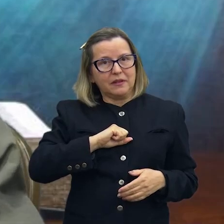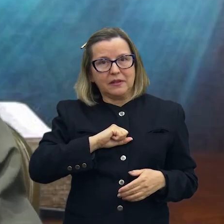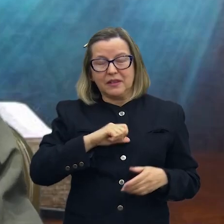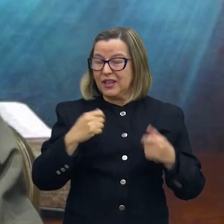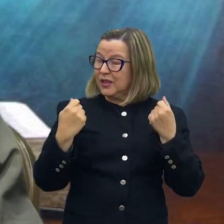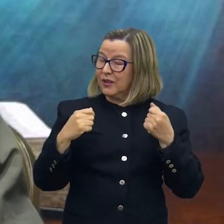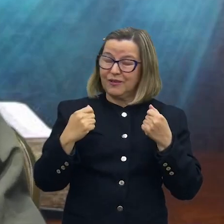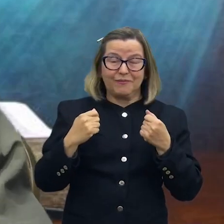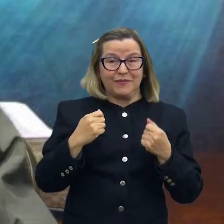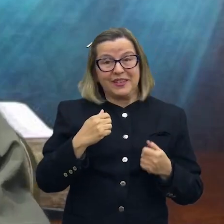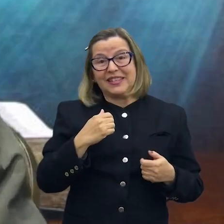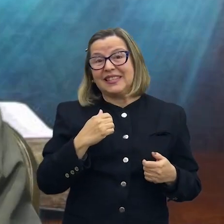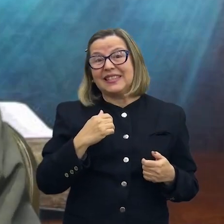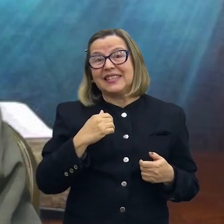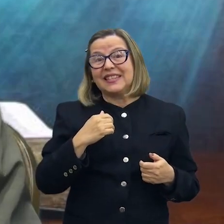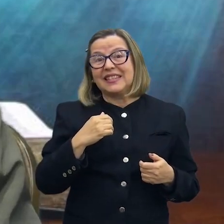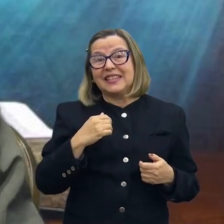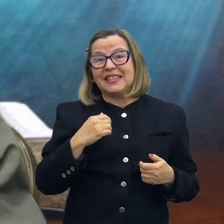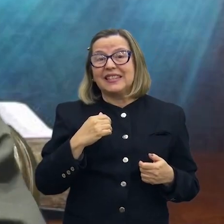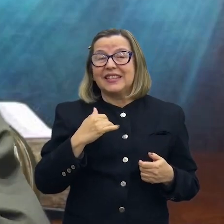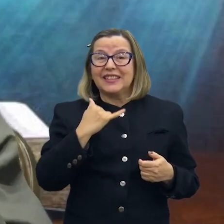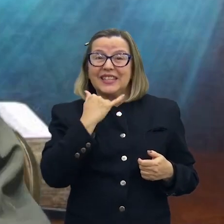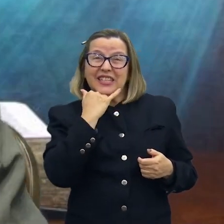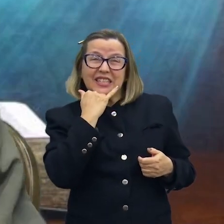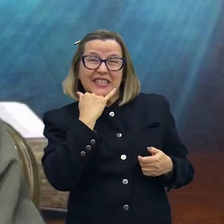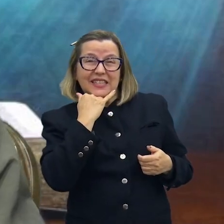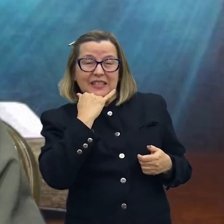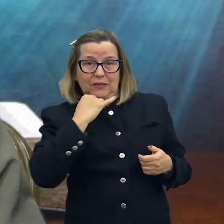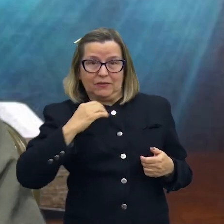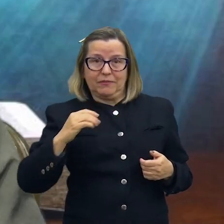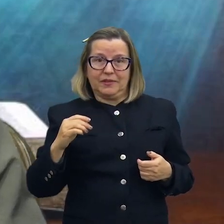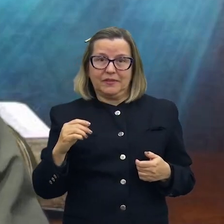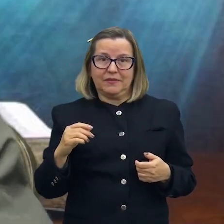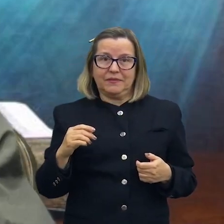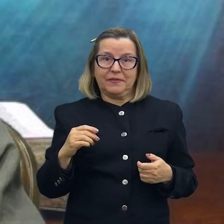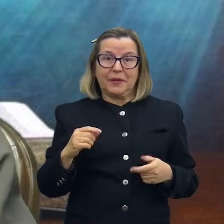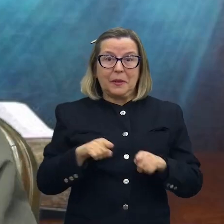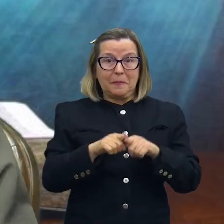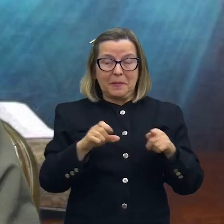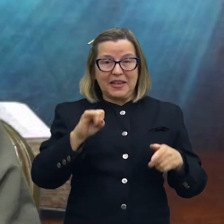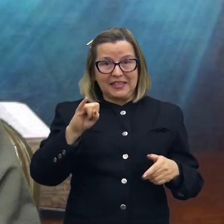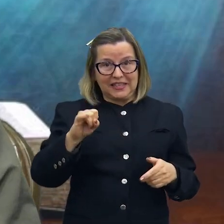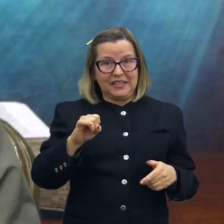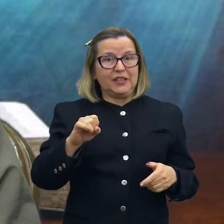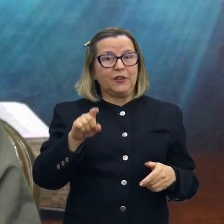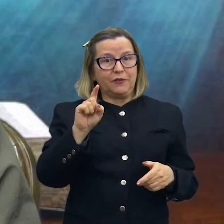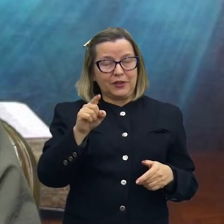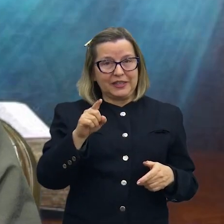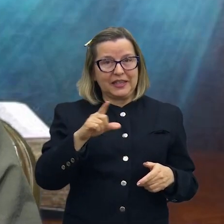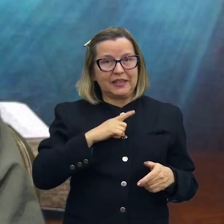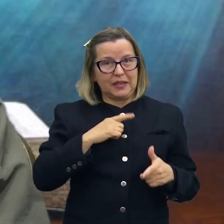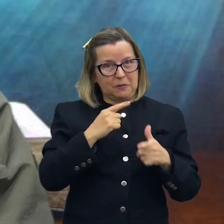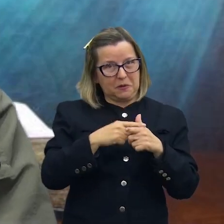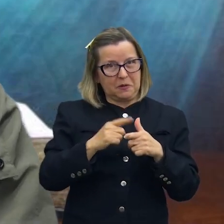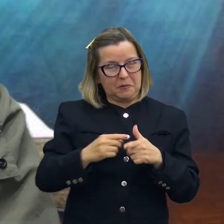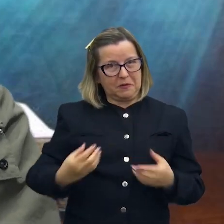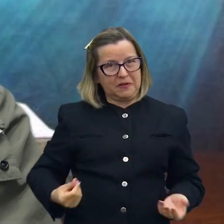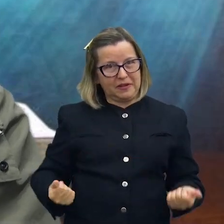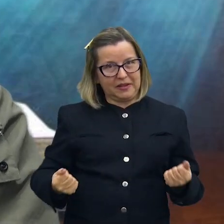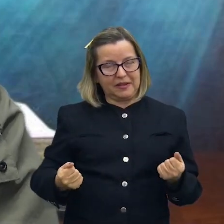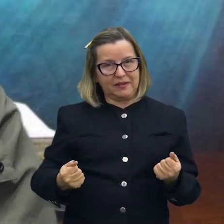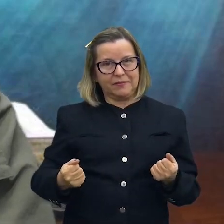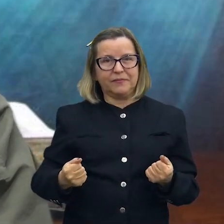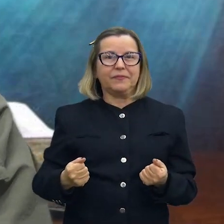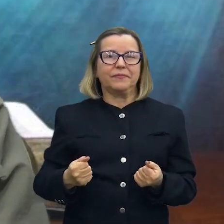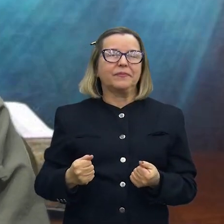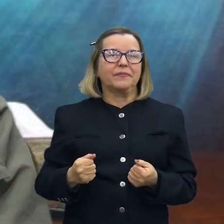você está nessa crise, porque você é amado do Senhor, Ele quer tratar seu coração. Outro dia vi